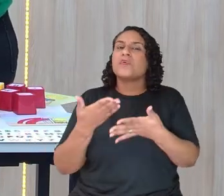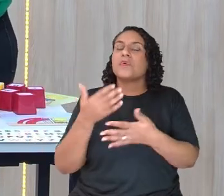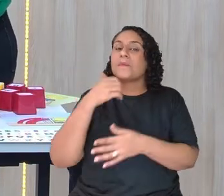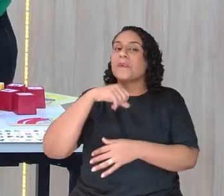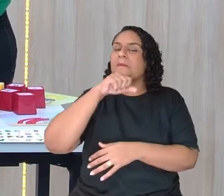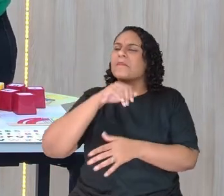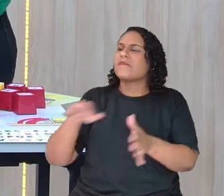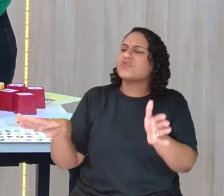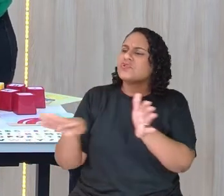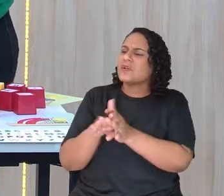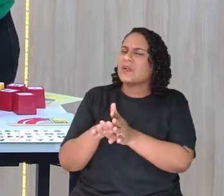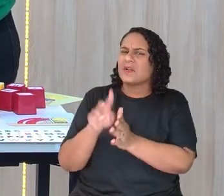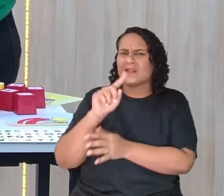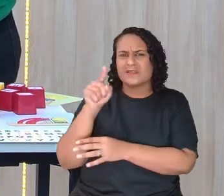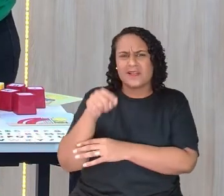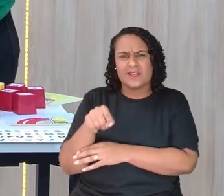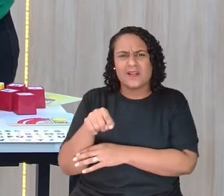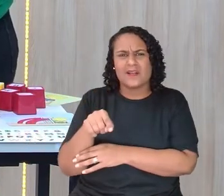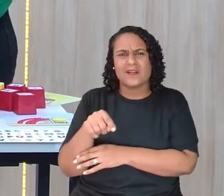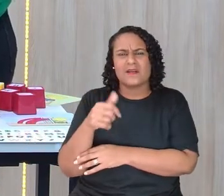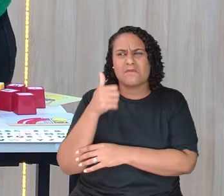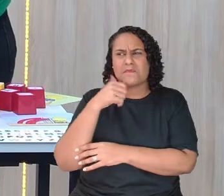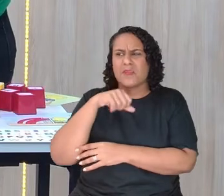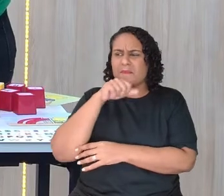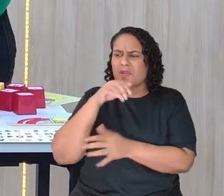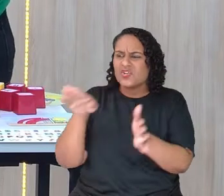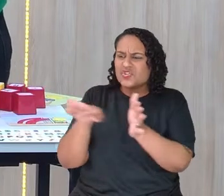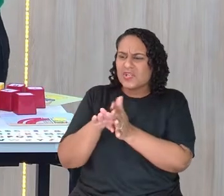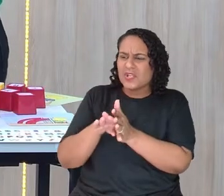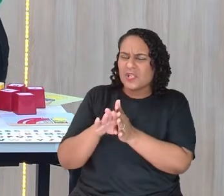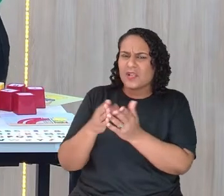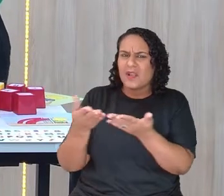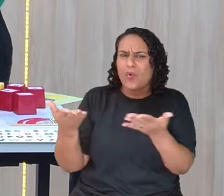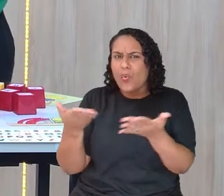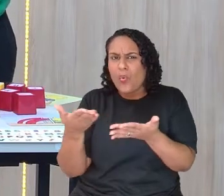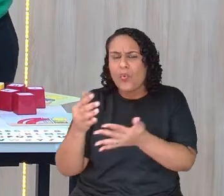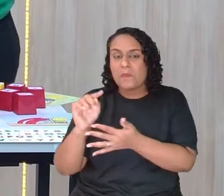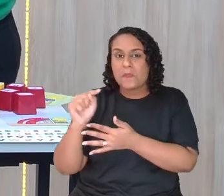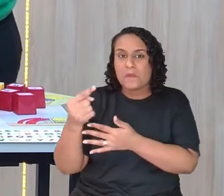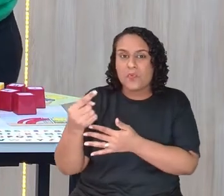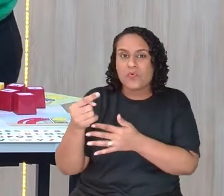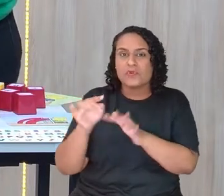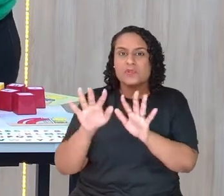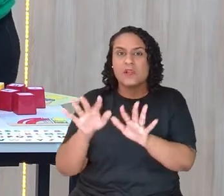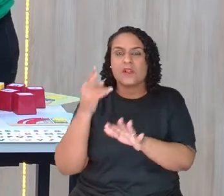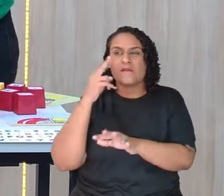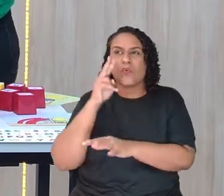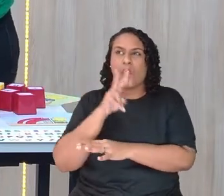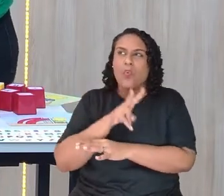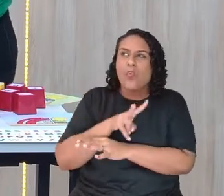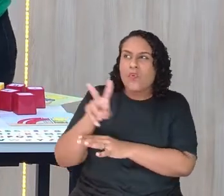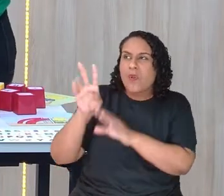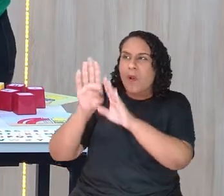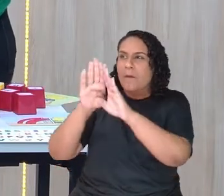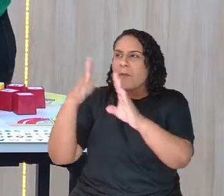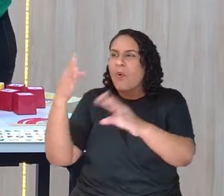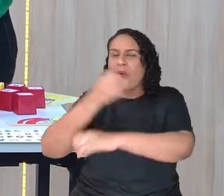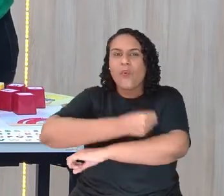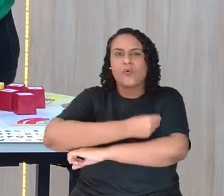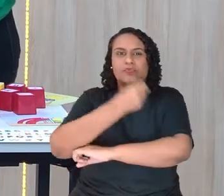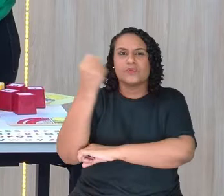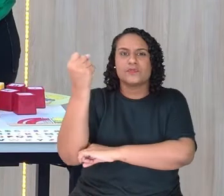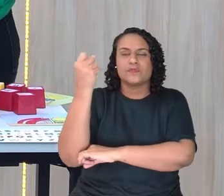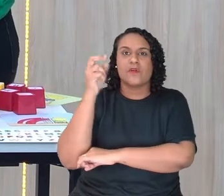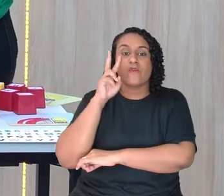chegar? Será que a minha mãe chega daqui a pouco? Ou ele já entende que quando fica olhando, abre a porta, a janela, olha